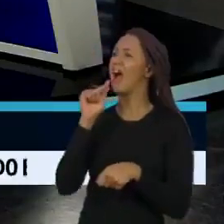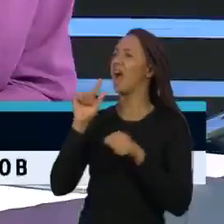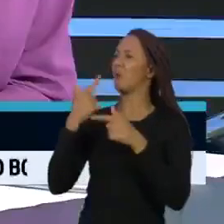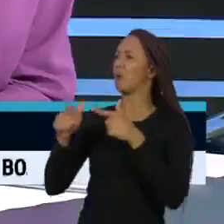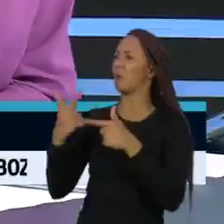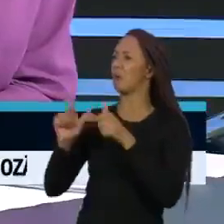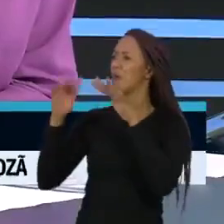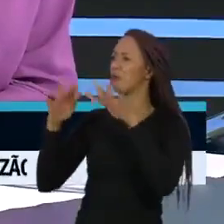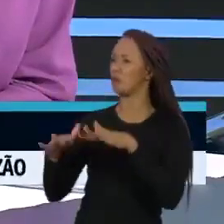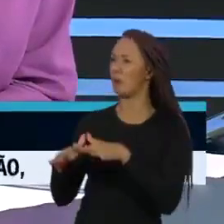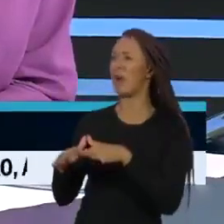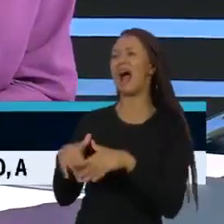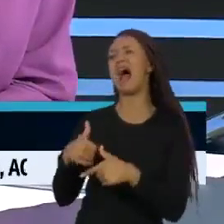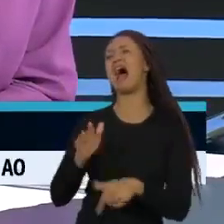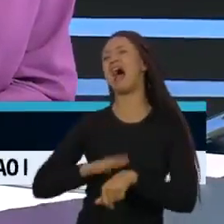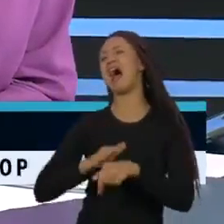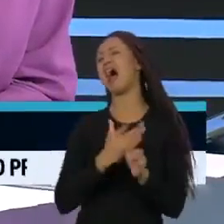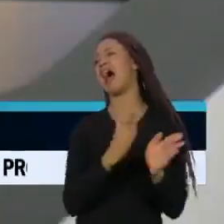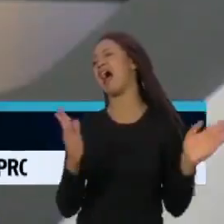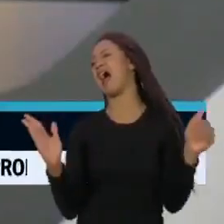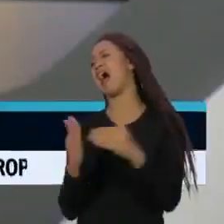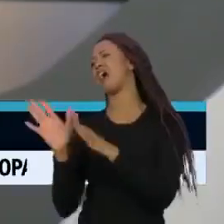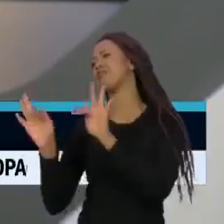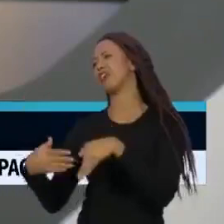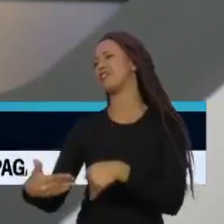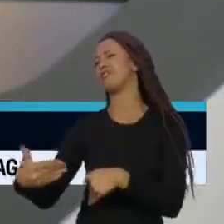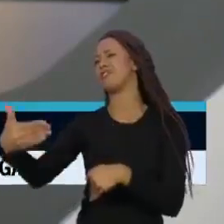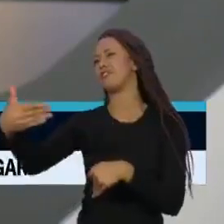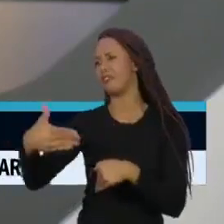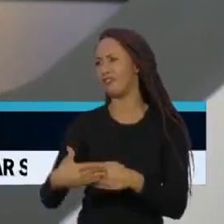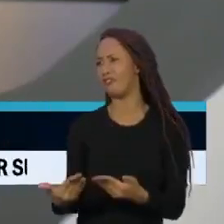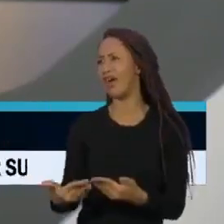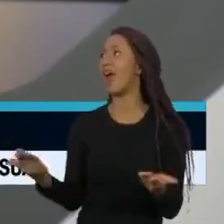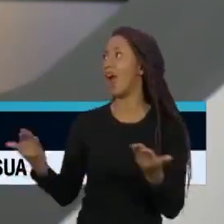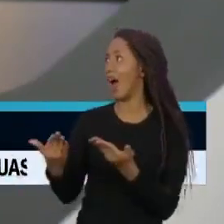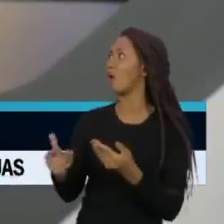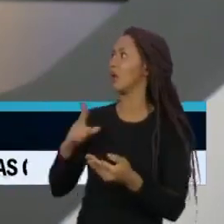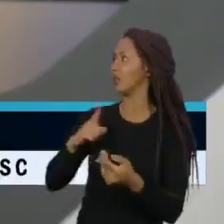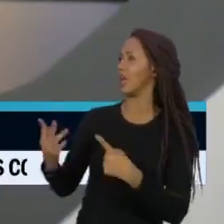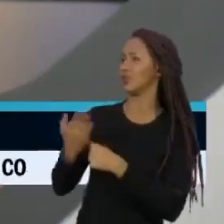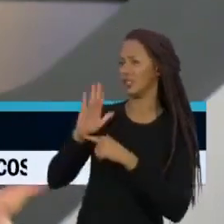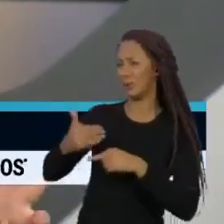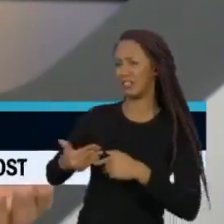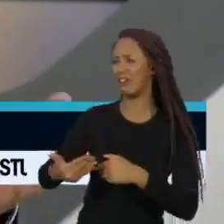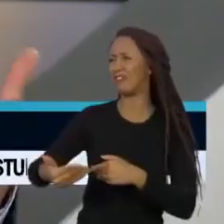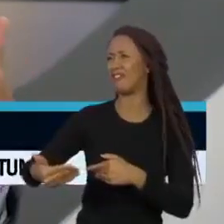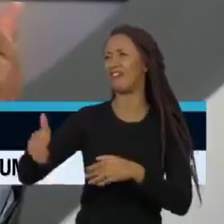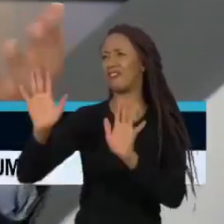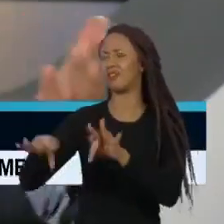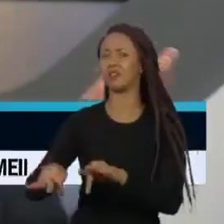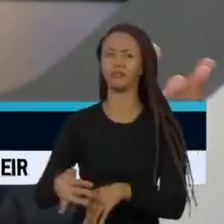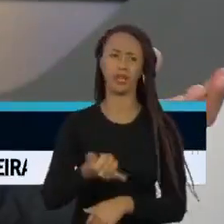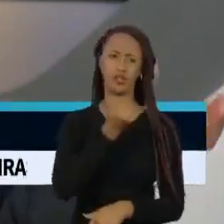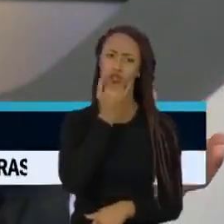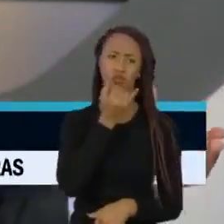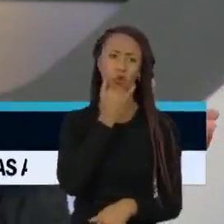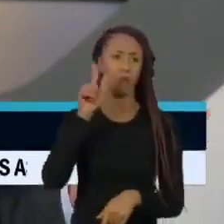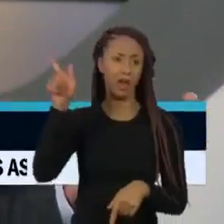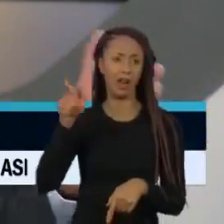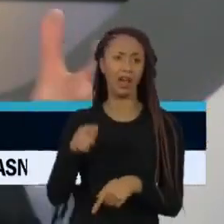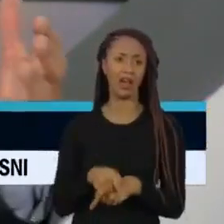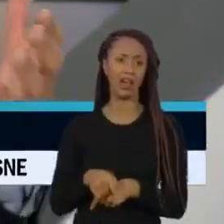a tendência é que essa grave ao longo dos anos que nos mesmo que fosse São Pedro nos ajude agora né o São Pedro já já